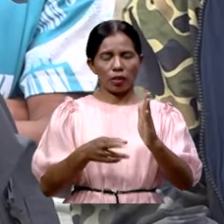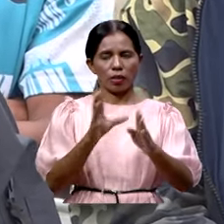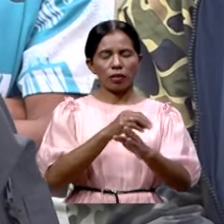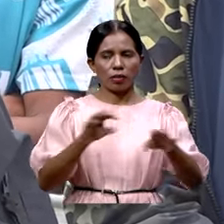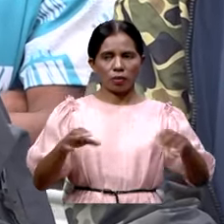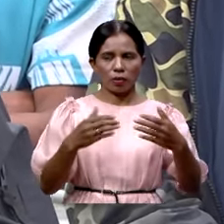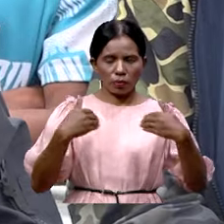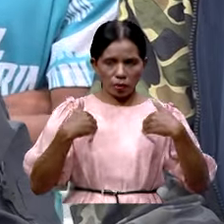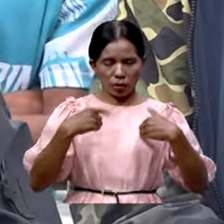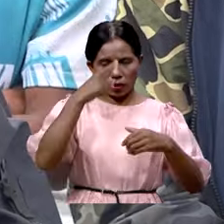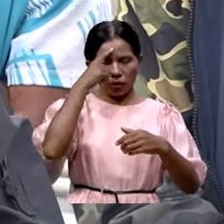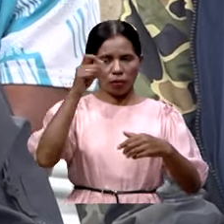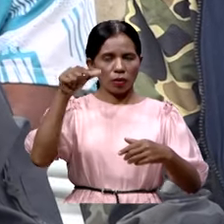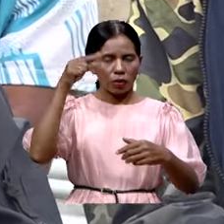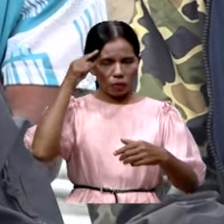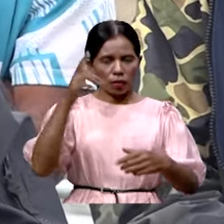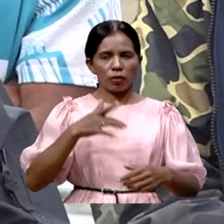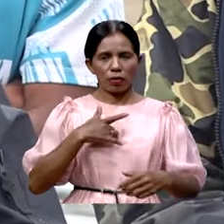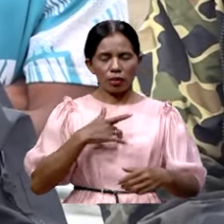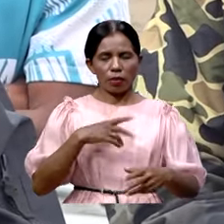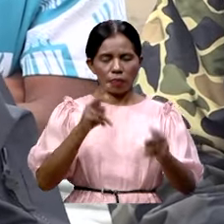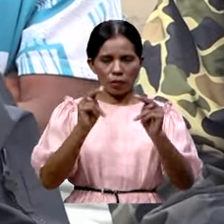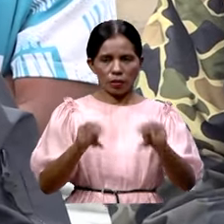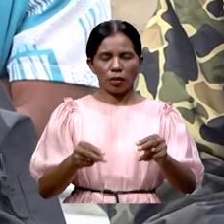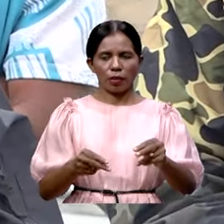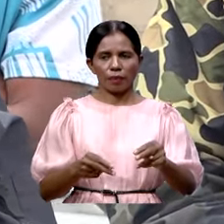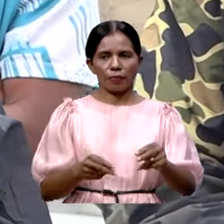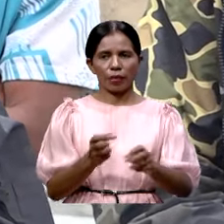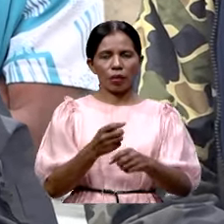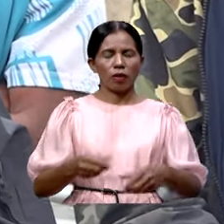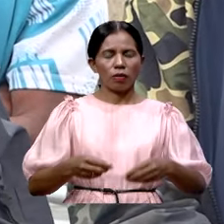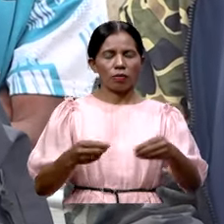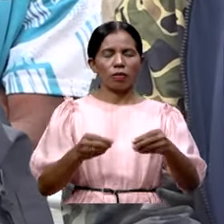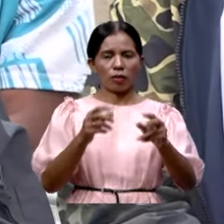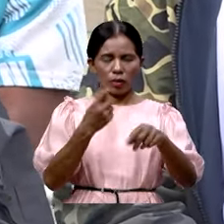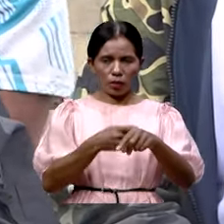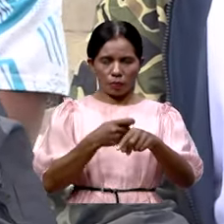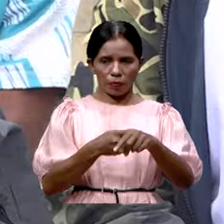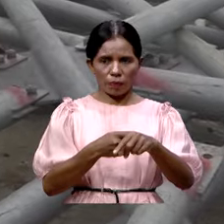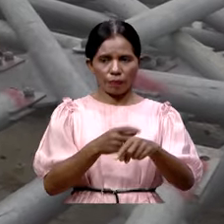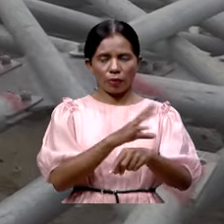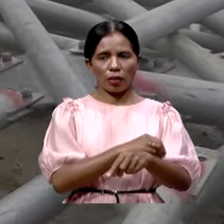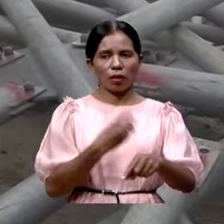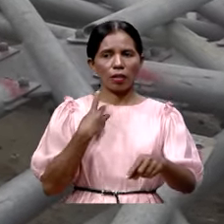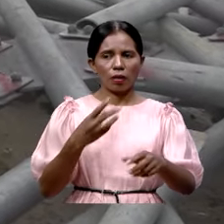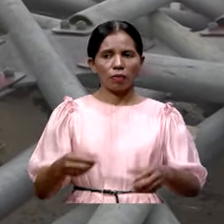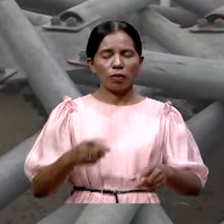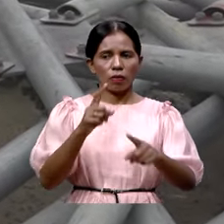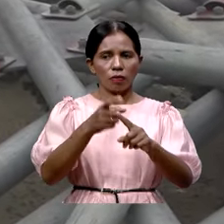beia tamba nema ka governo sente katak precisa halo prolongamento duni e prolongamento em halo fulan